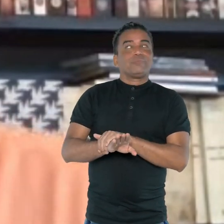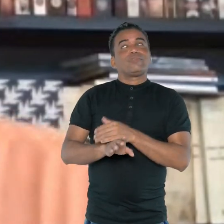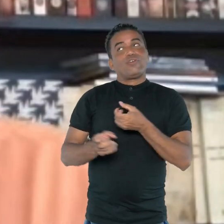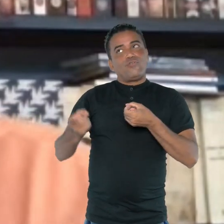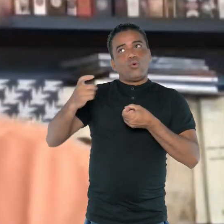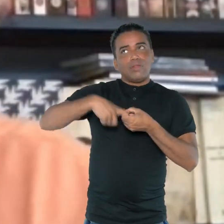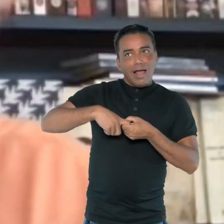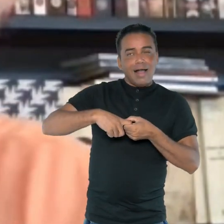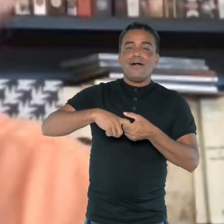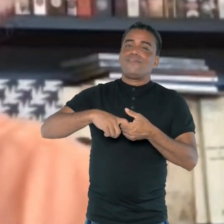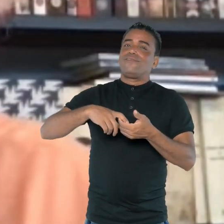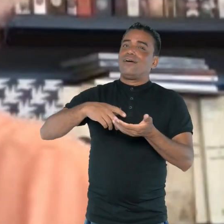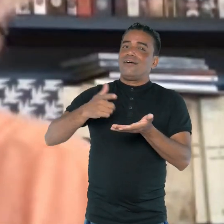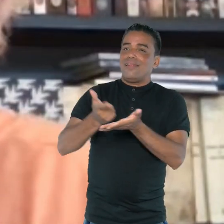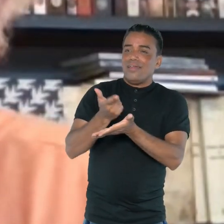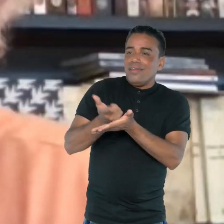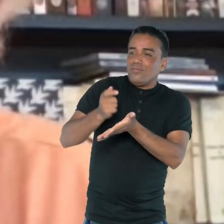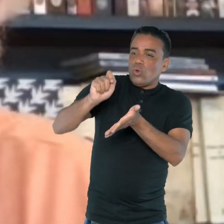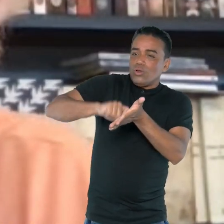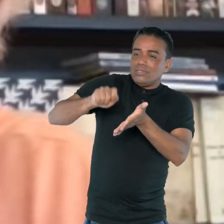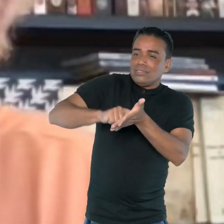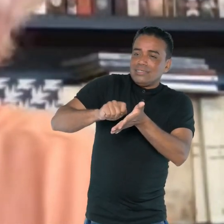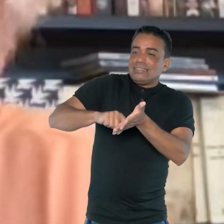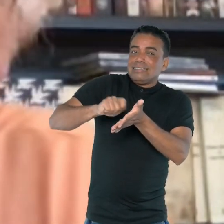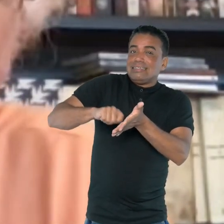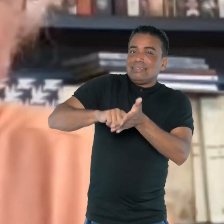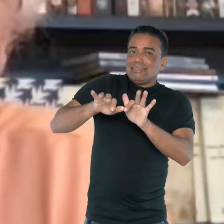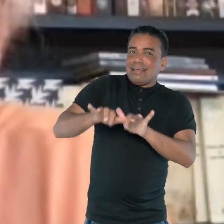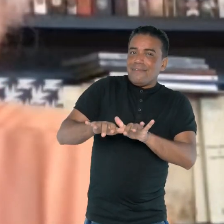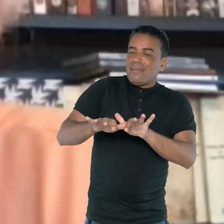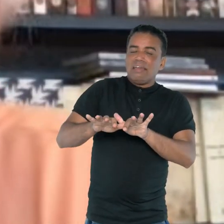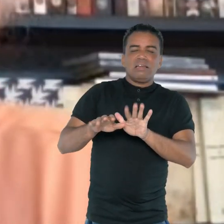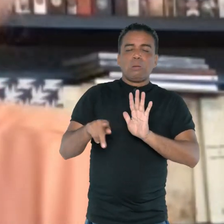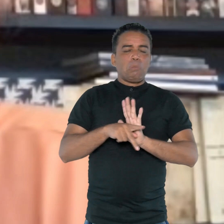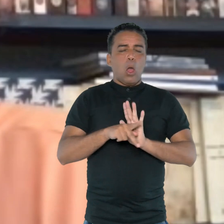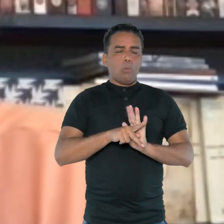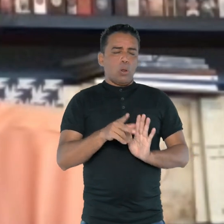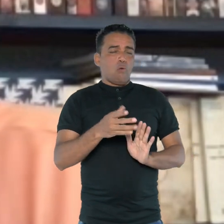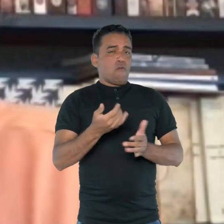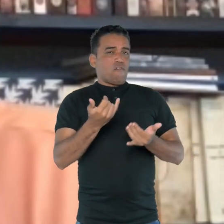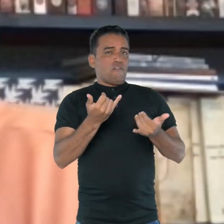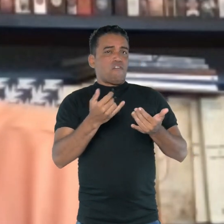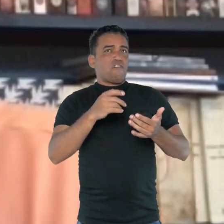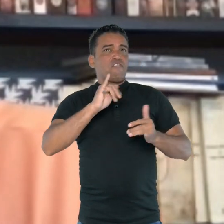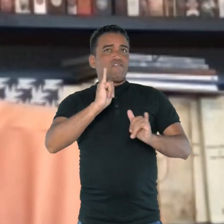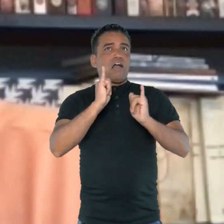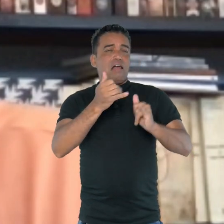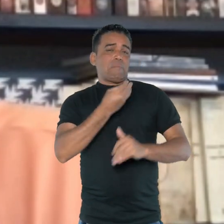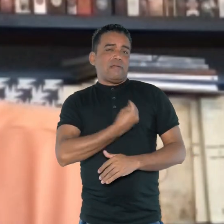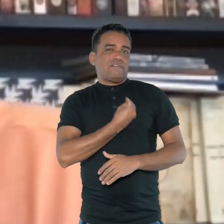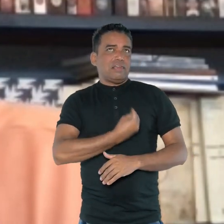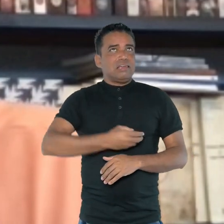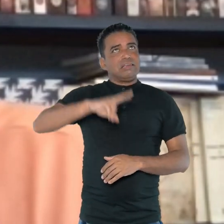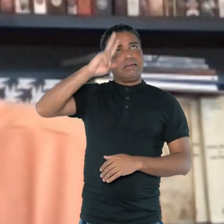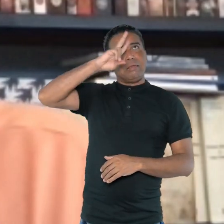que eu voltava nele, é um livro, ele não é autobiográfico, ele não é de